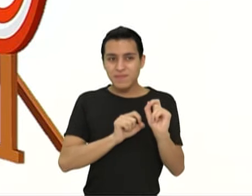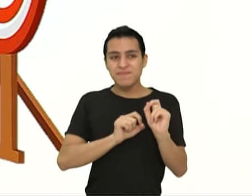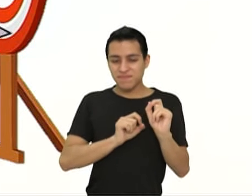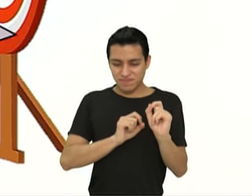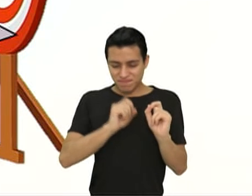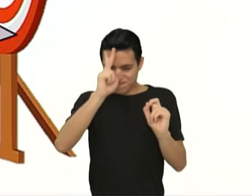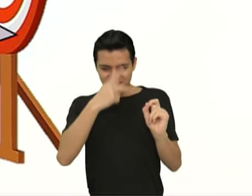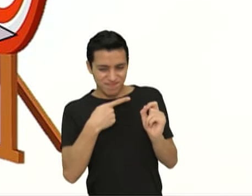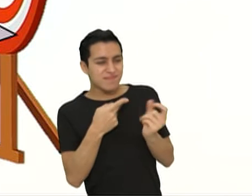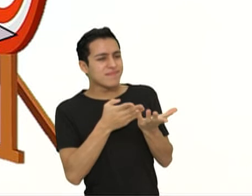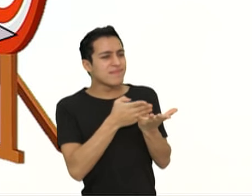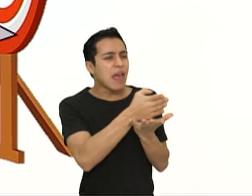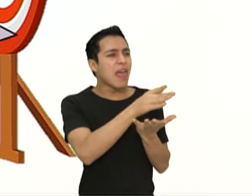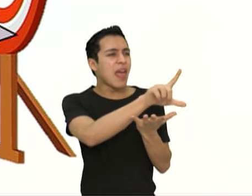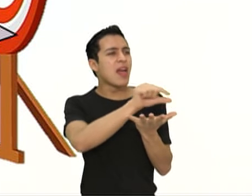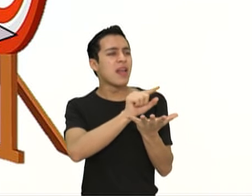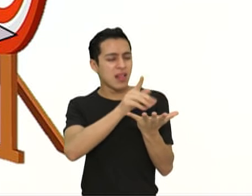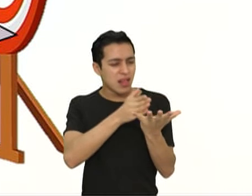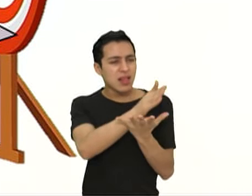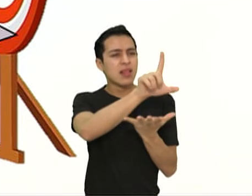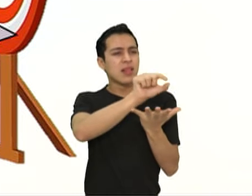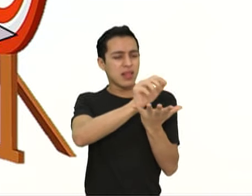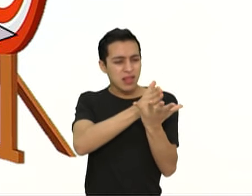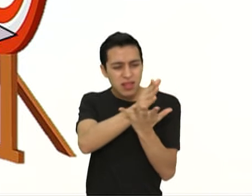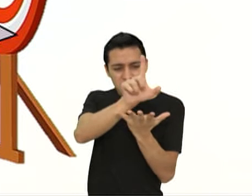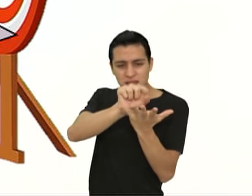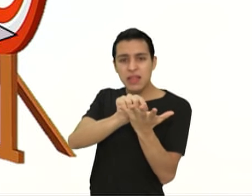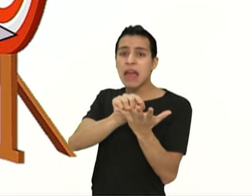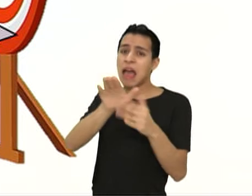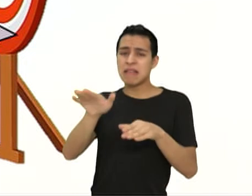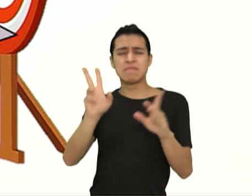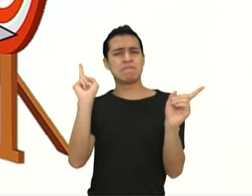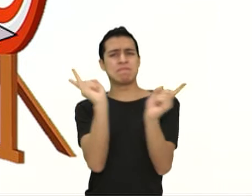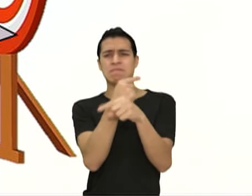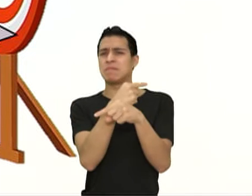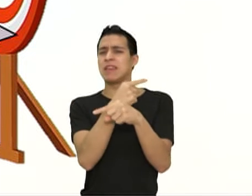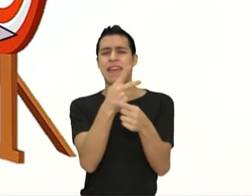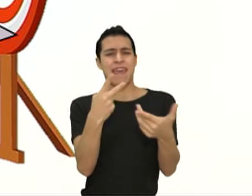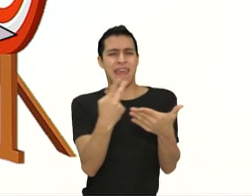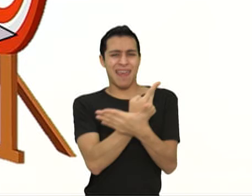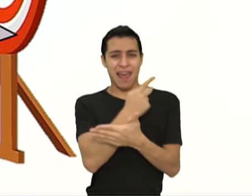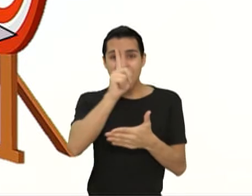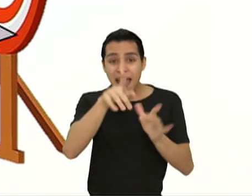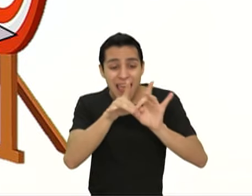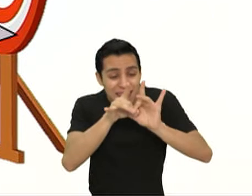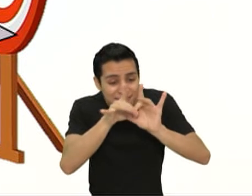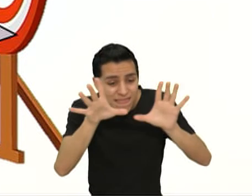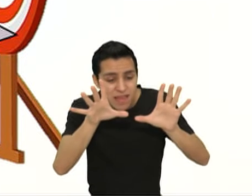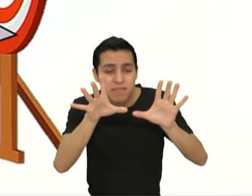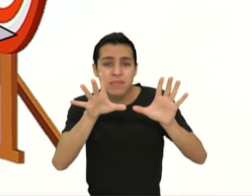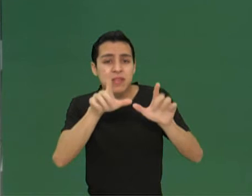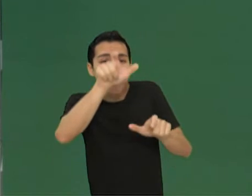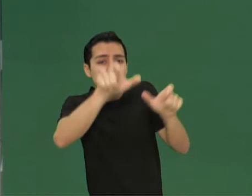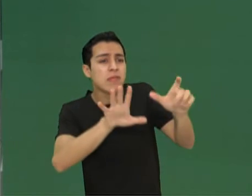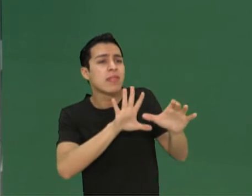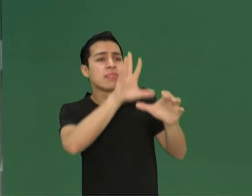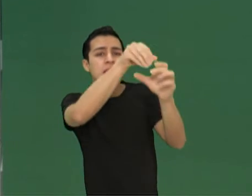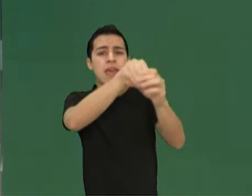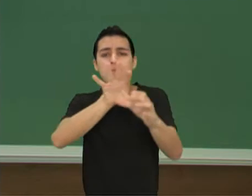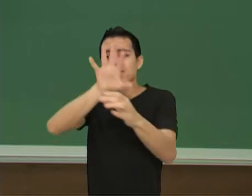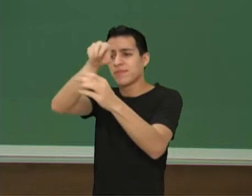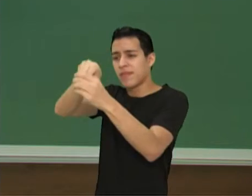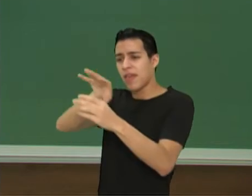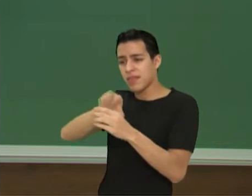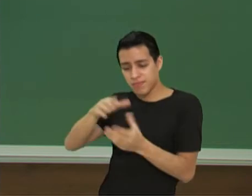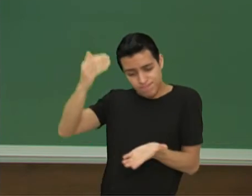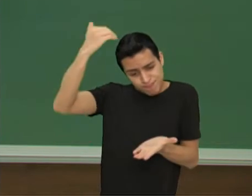para vários, né, para mais variado caminho aí, inclusive errar o alvo totalmente. Essa é uma liberdade que está presente no ser humano. Nós analisamos o